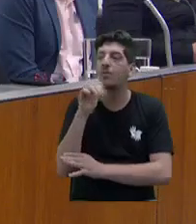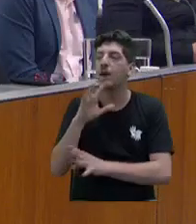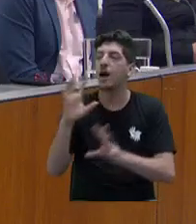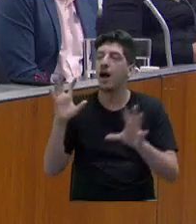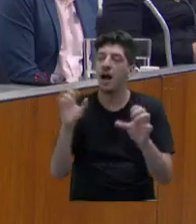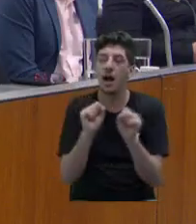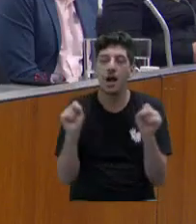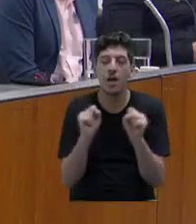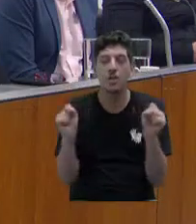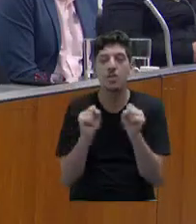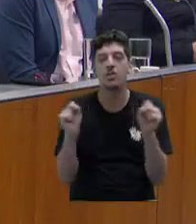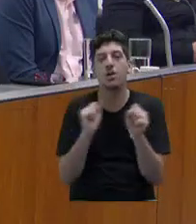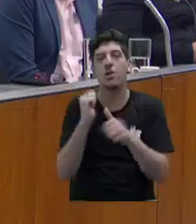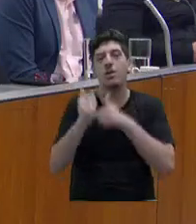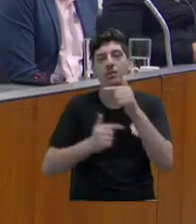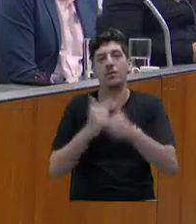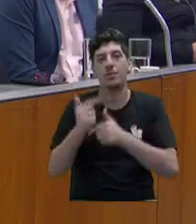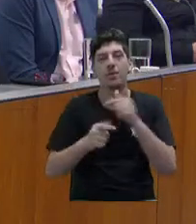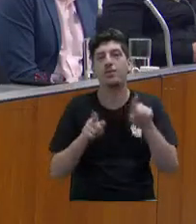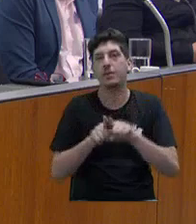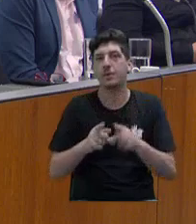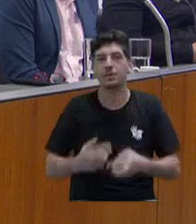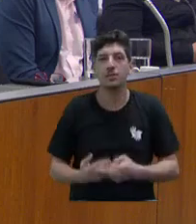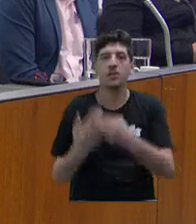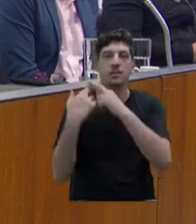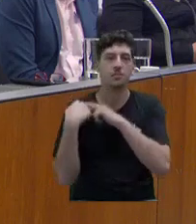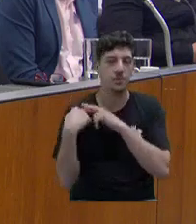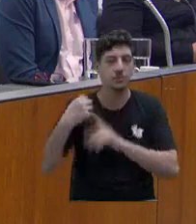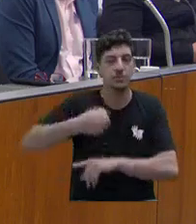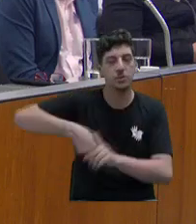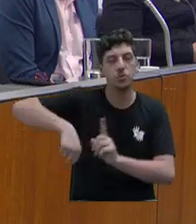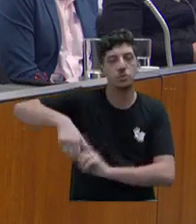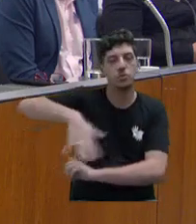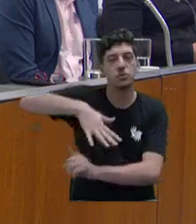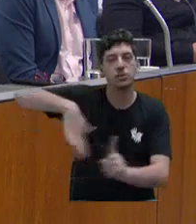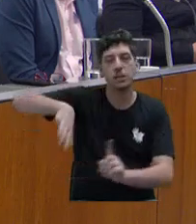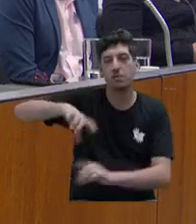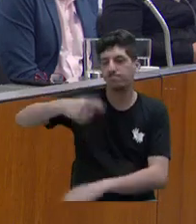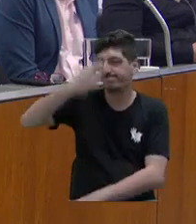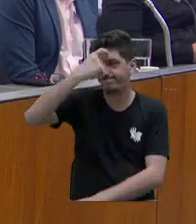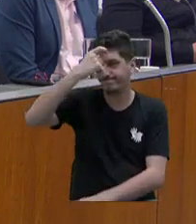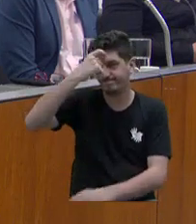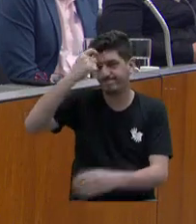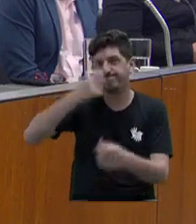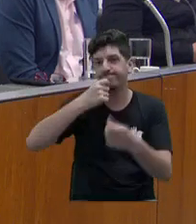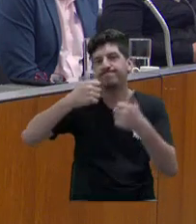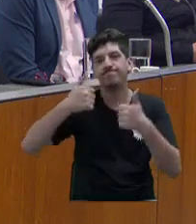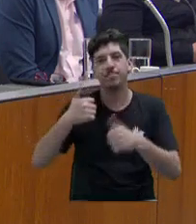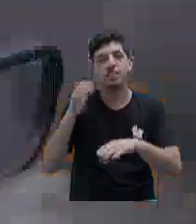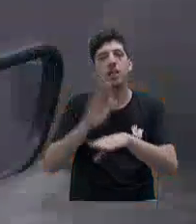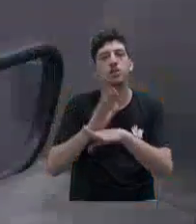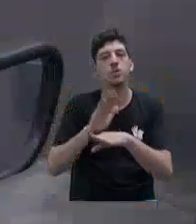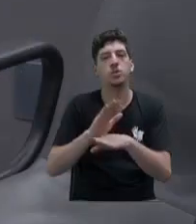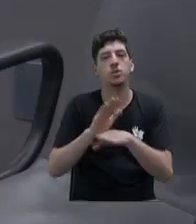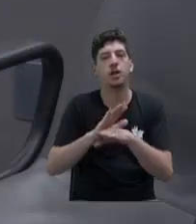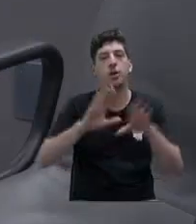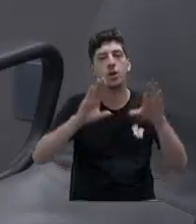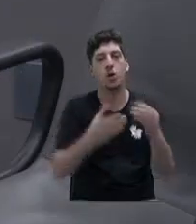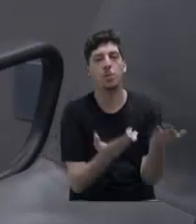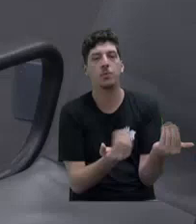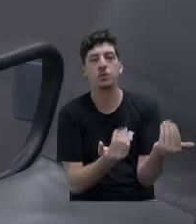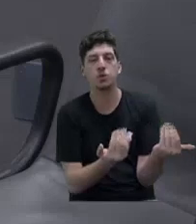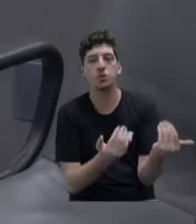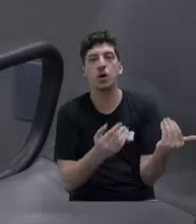trabalho desenvolvido e que tem uma responsabilidade social para com jovens